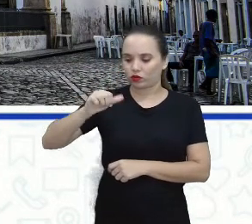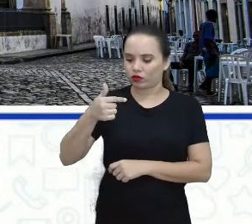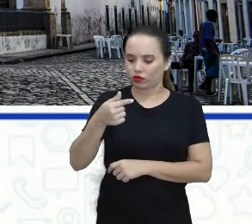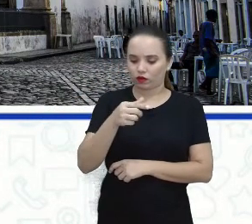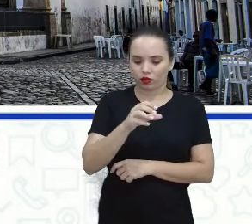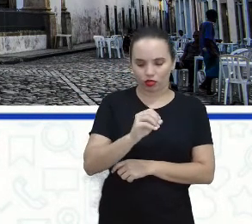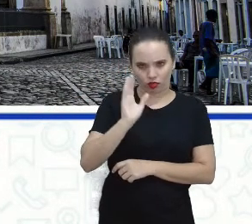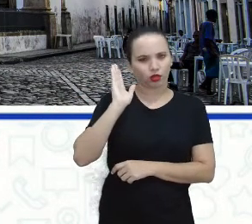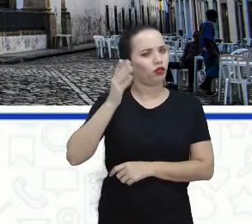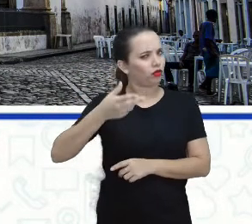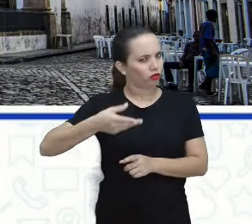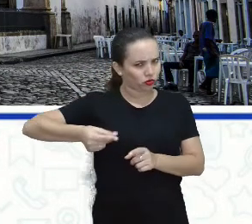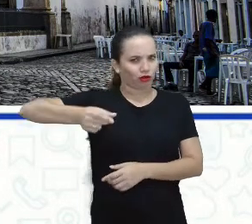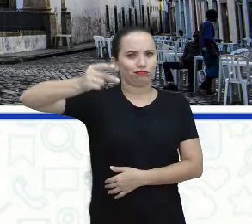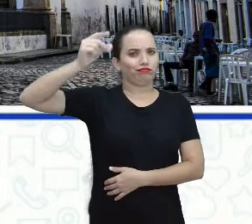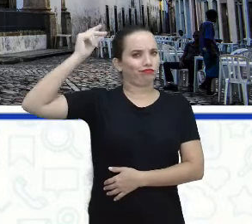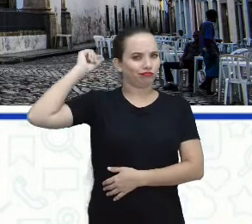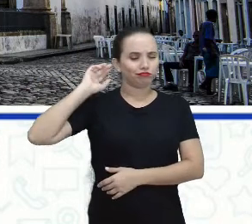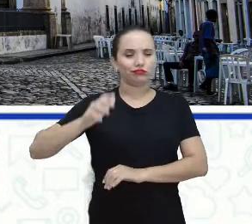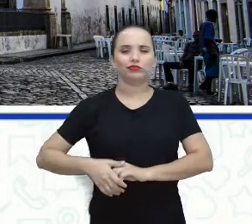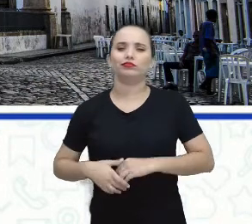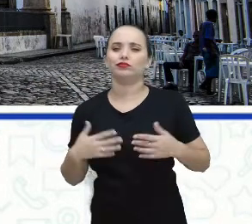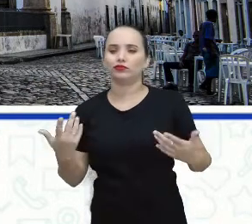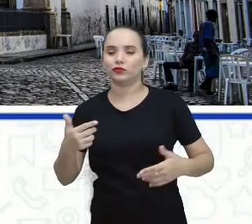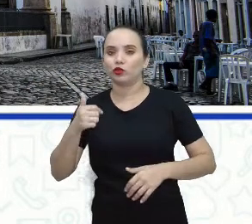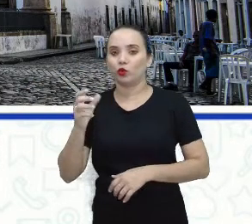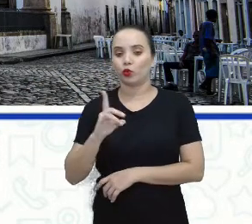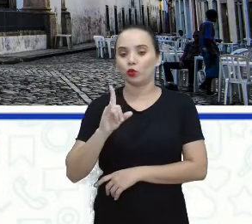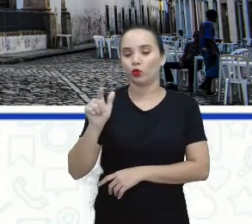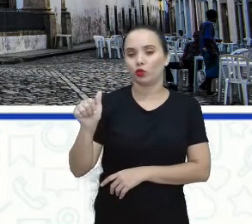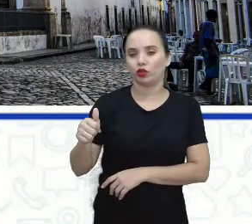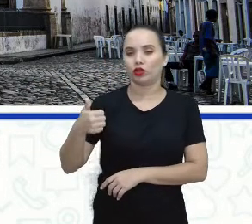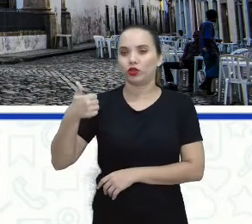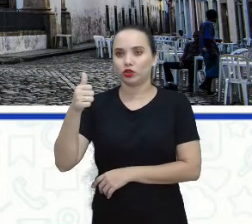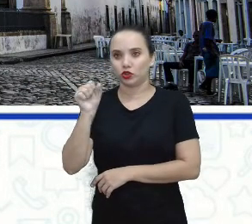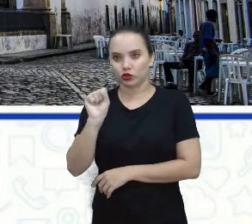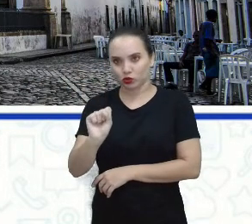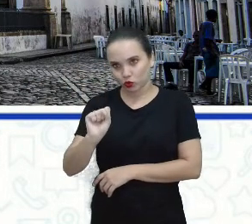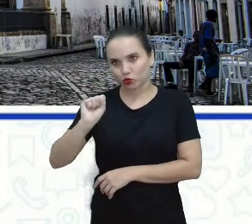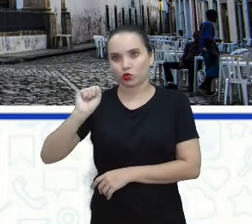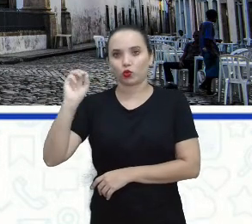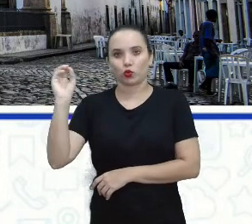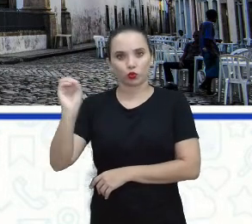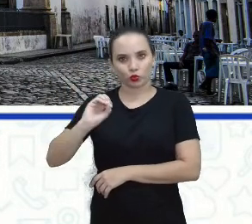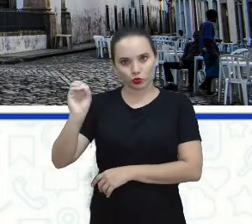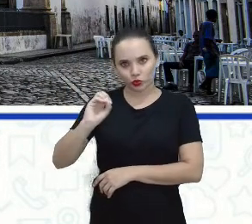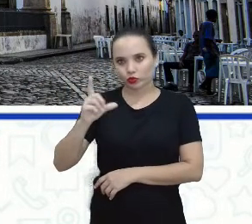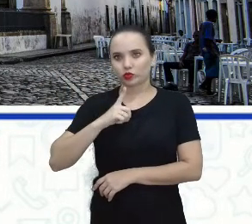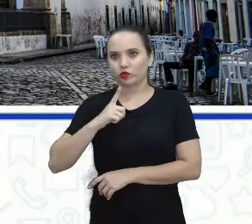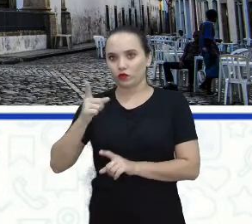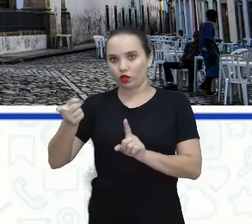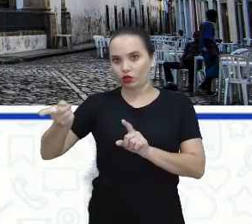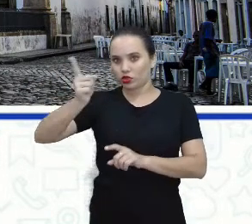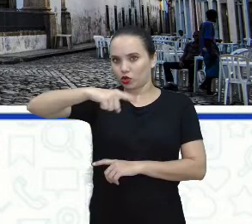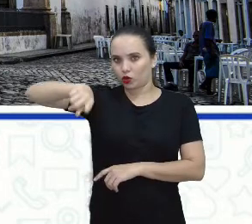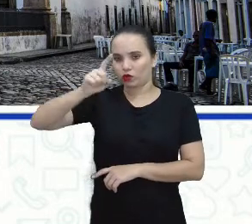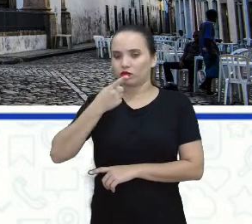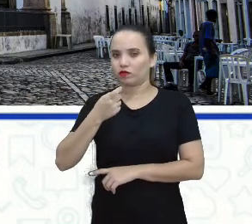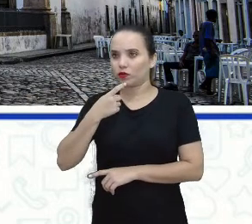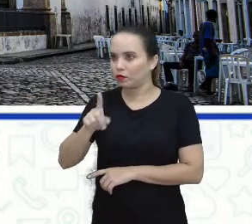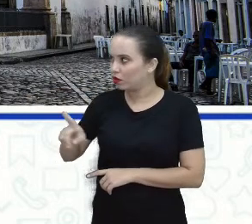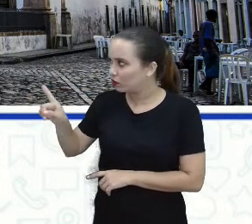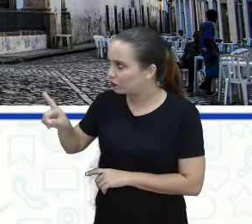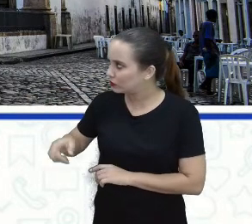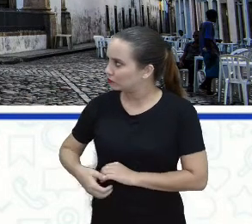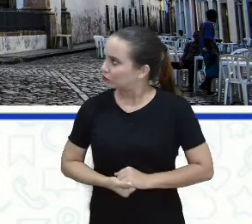né? Então, no dia 18 de outubro, está marcadinho aí em vermelho, aconteceu ali